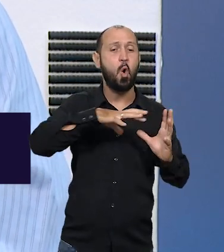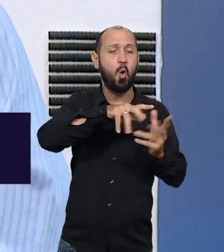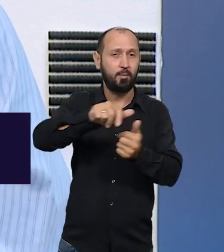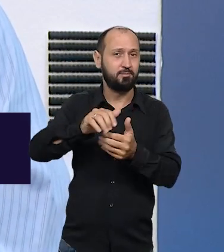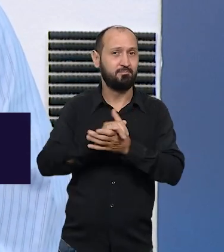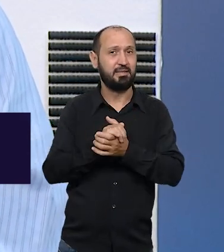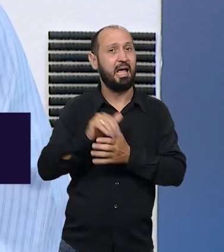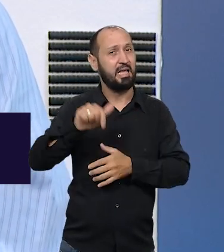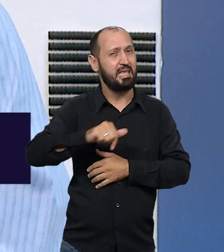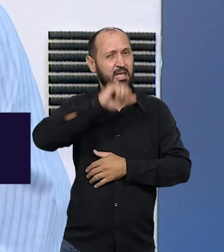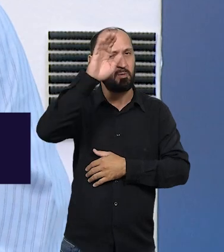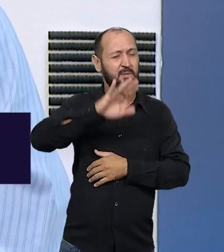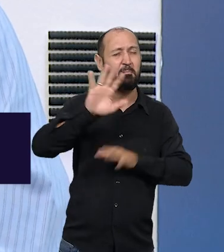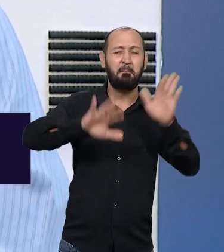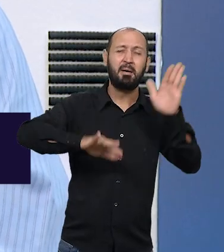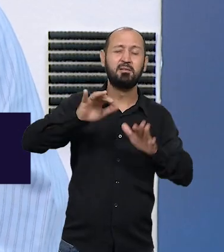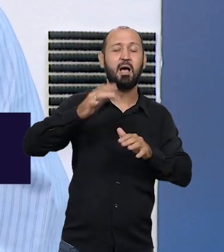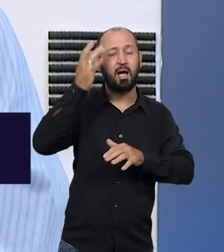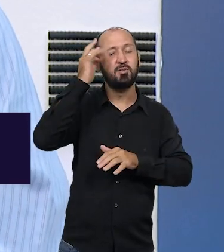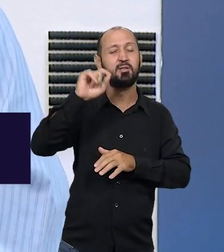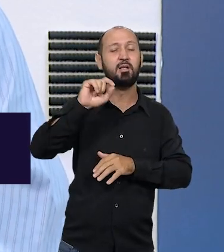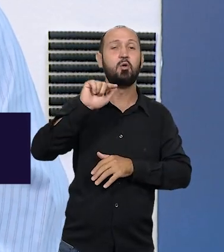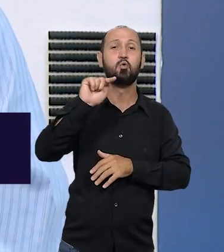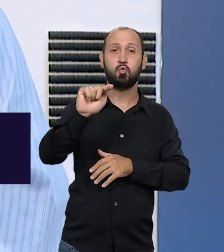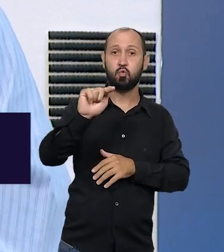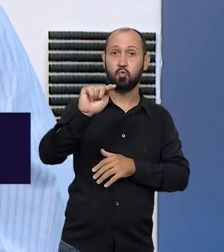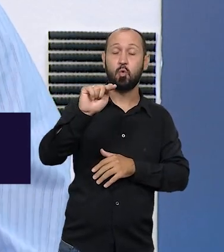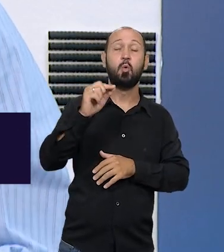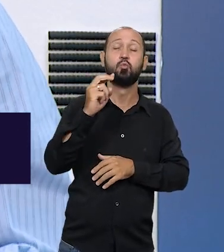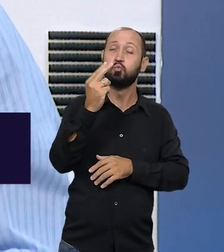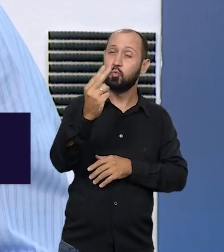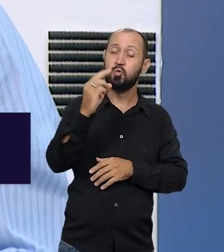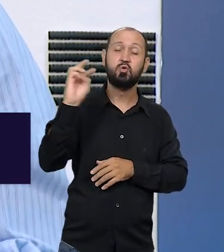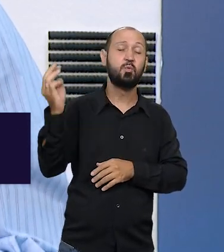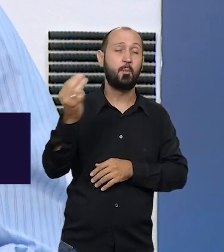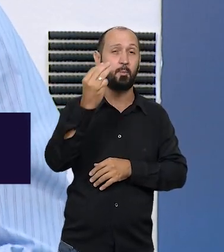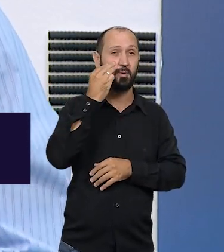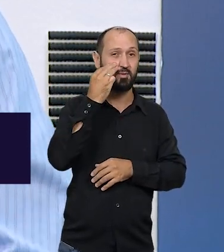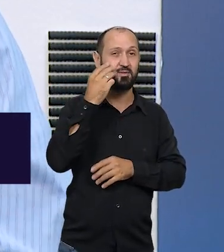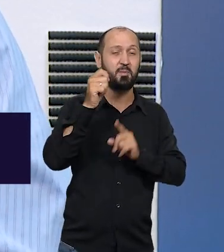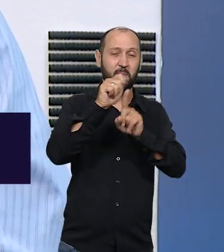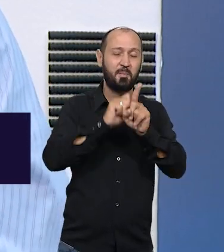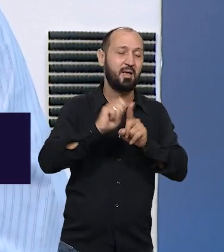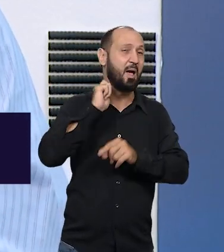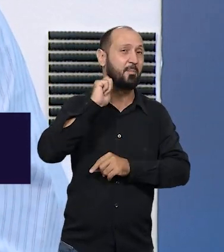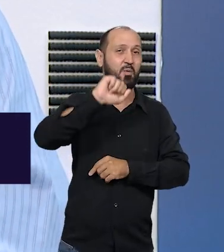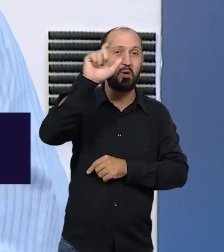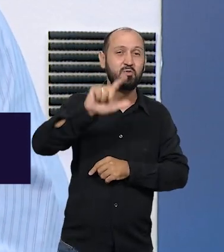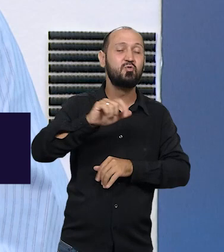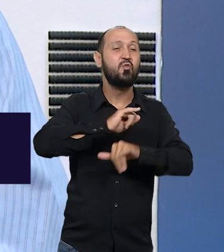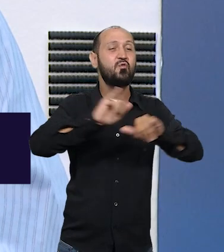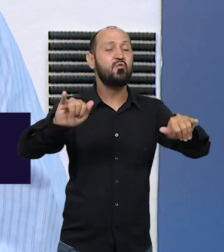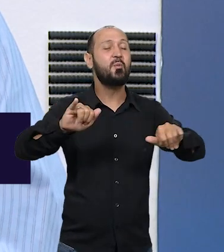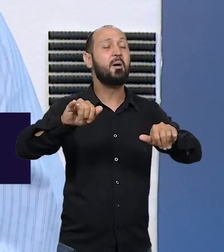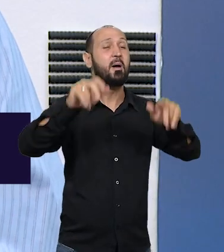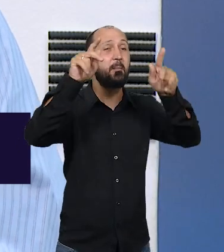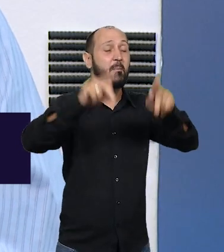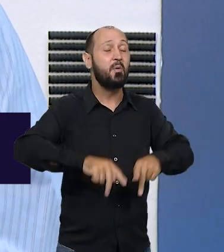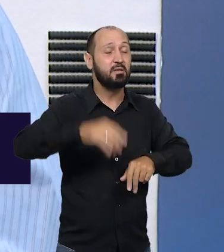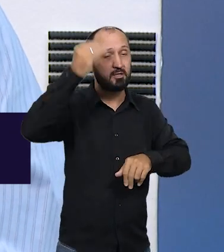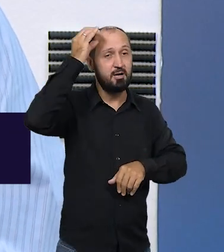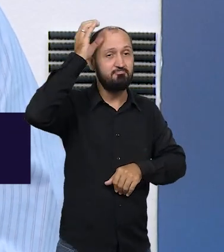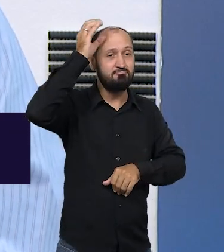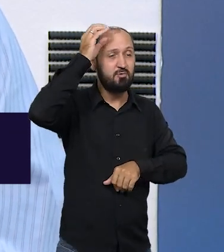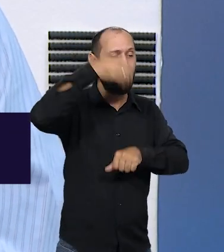mundo. Só no Brasil, estima-se pelo menos 2 milhões. O Abril Azul vem justamente para informar e esclarecer a